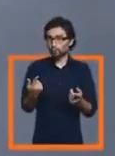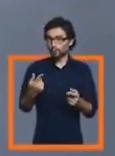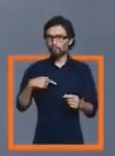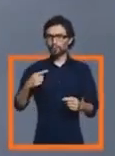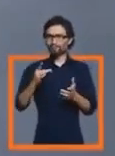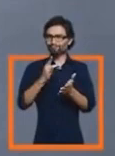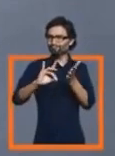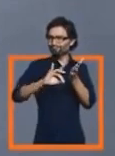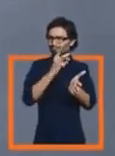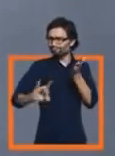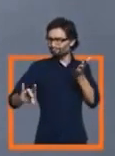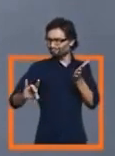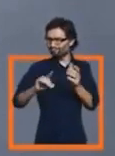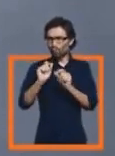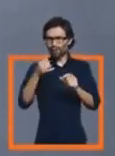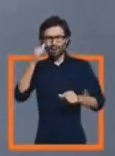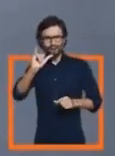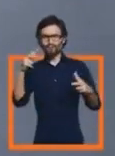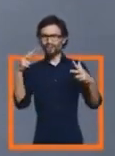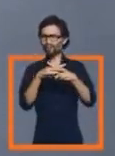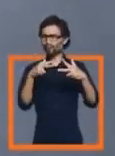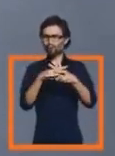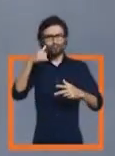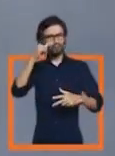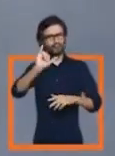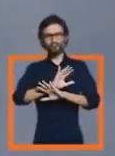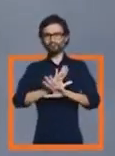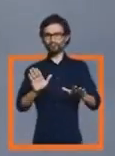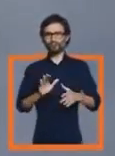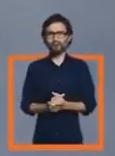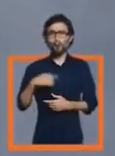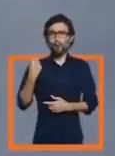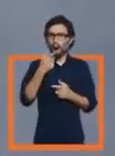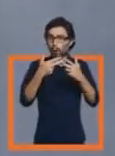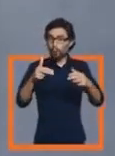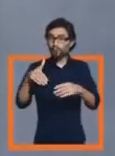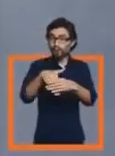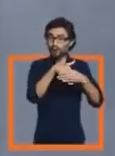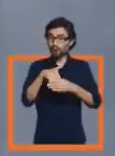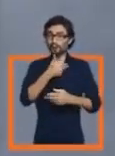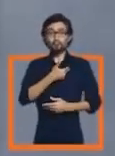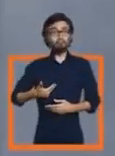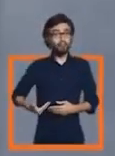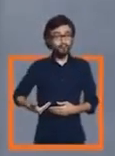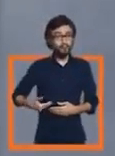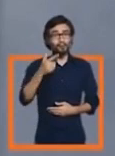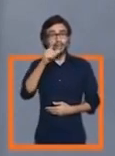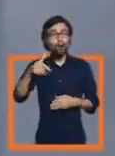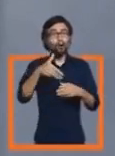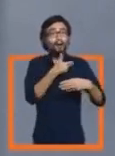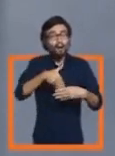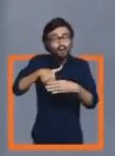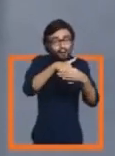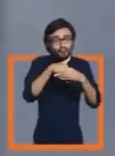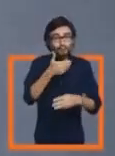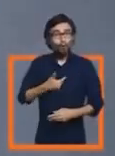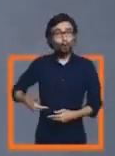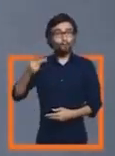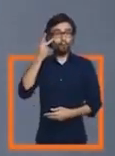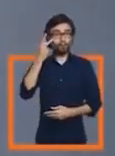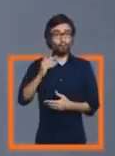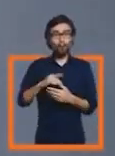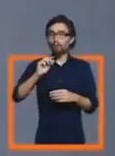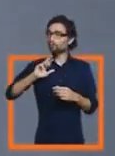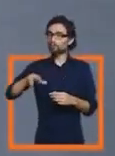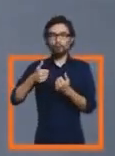pessoas, sem destilar ódios, sem estimular conflito. Uma coisa é a eleição pra presidente, a outra é a eleição pra governador.